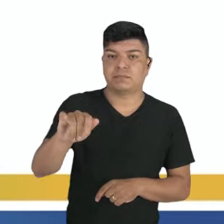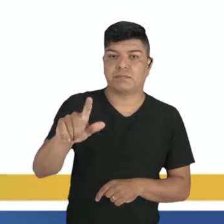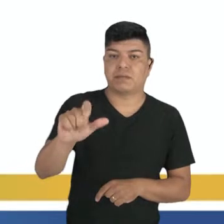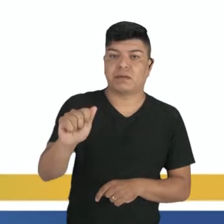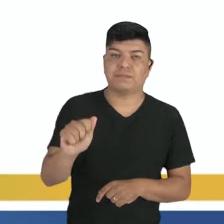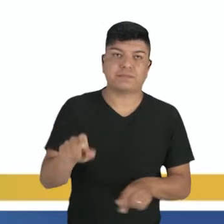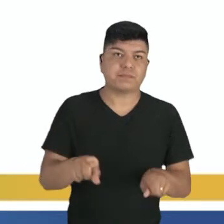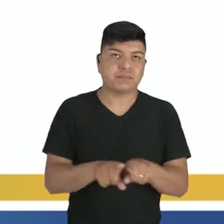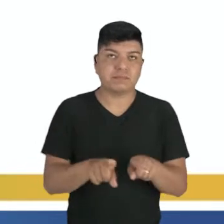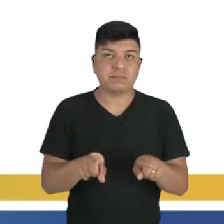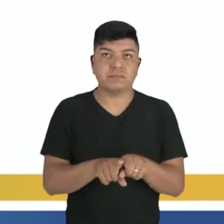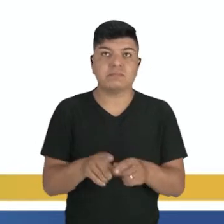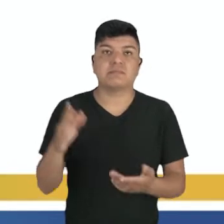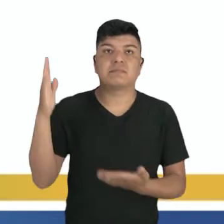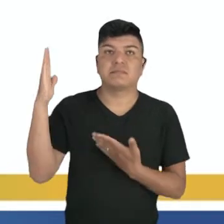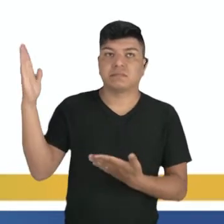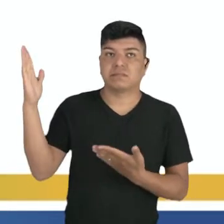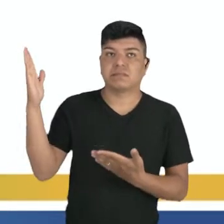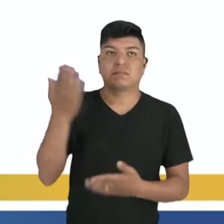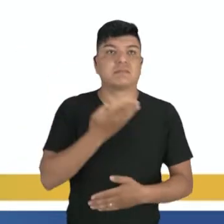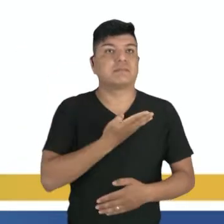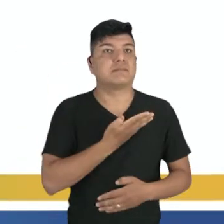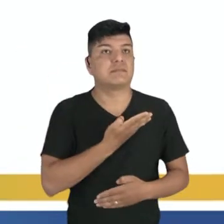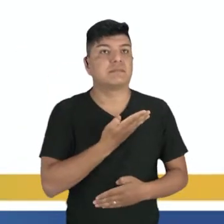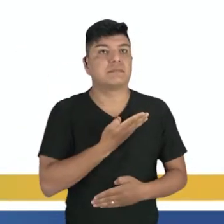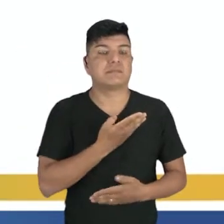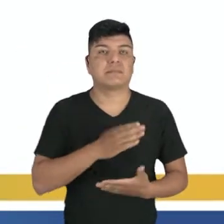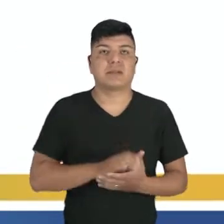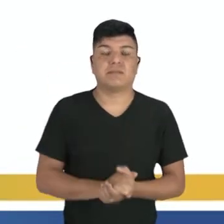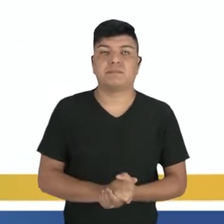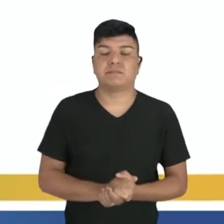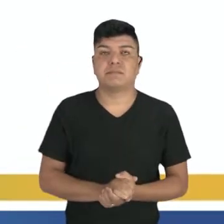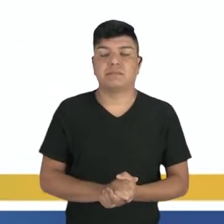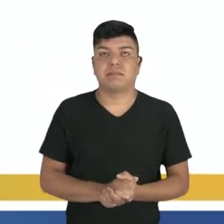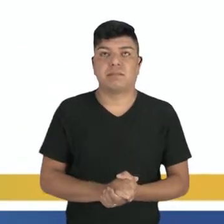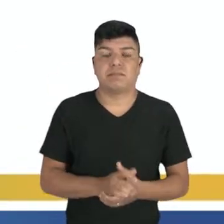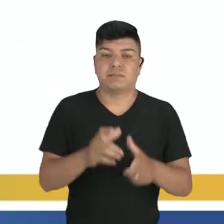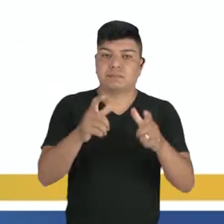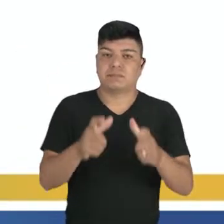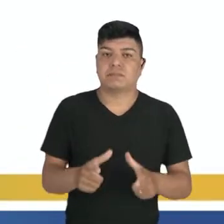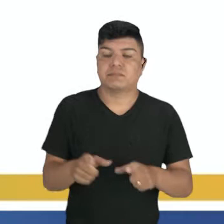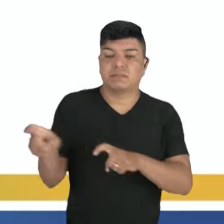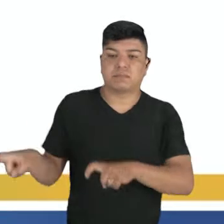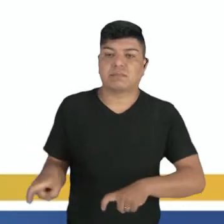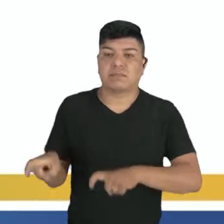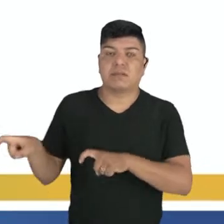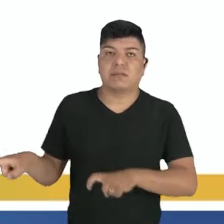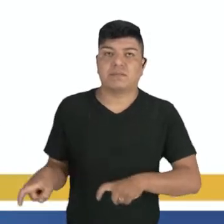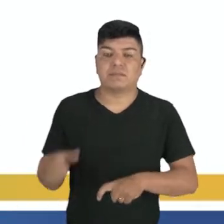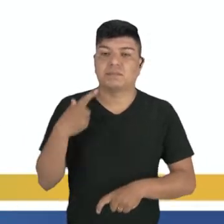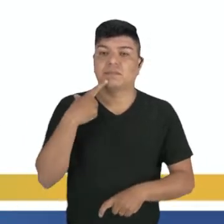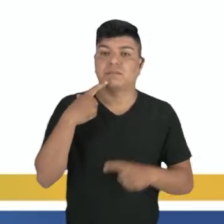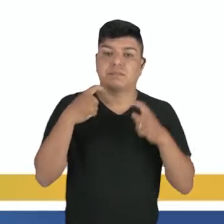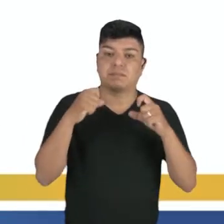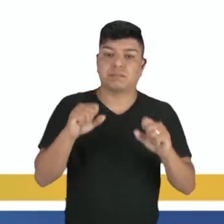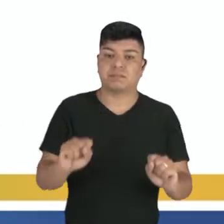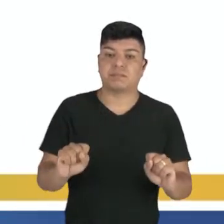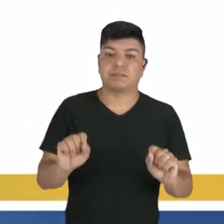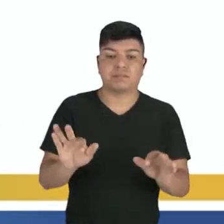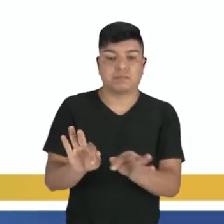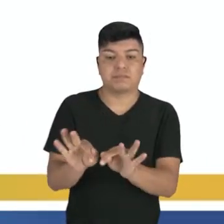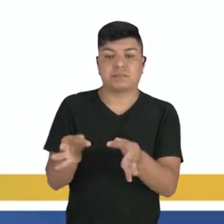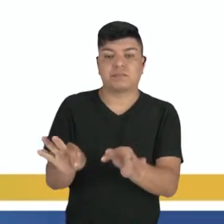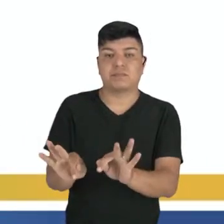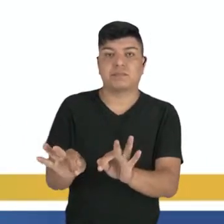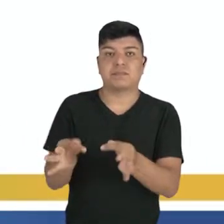ver aqui um pouco da cantiga de amigo, que é a poesia lírica, no ambiente ali rural, a linguagem simples